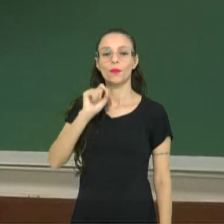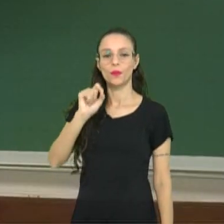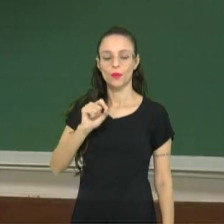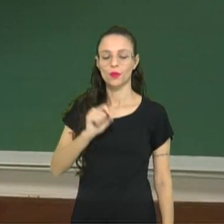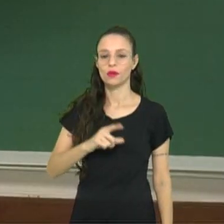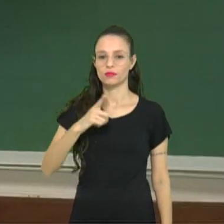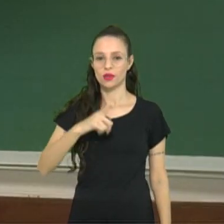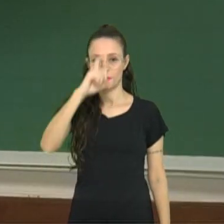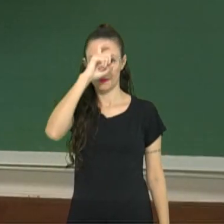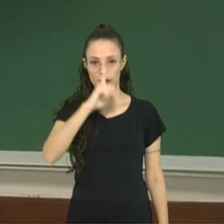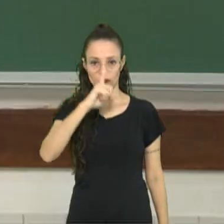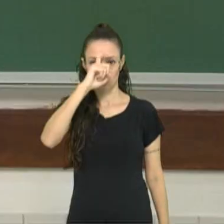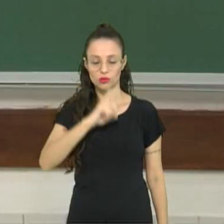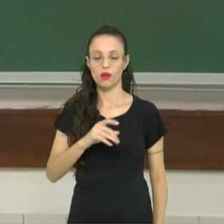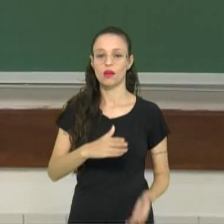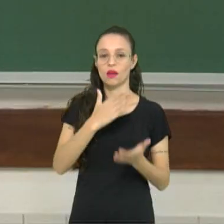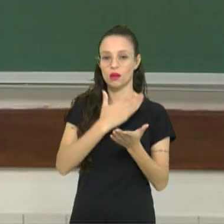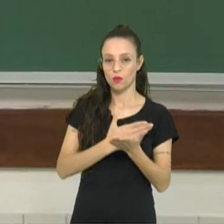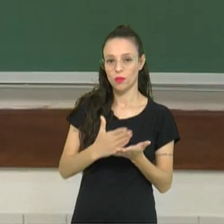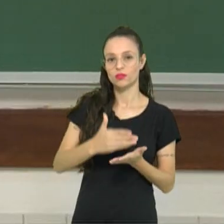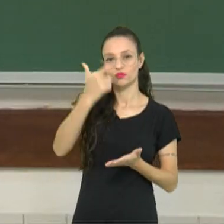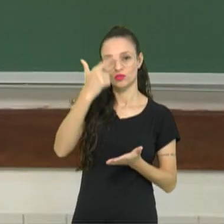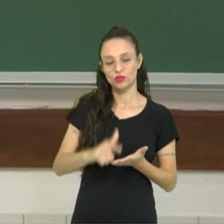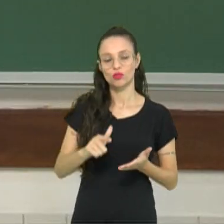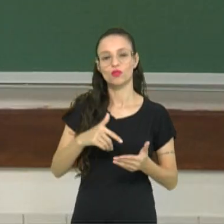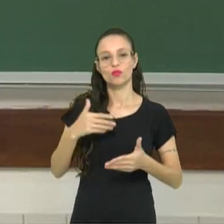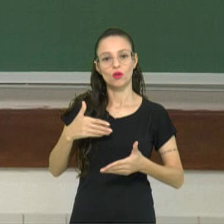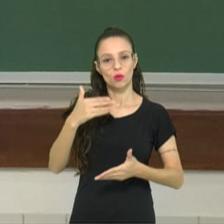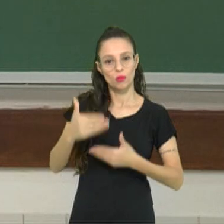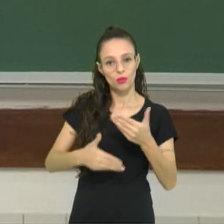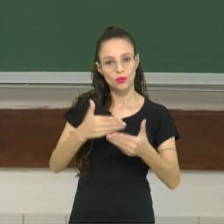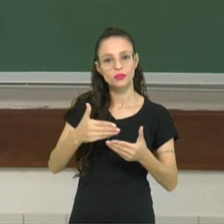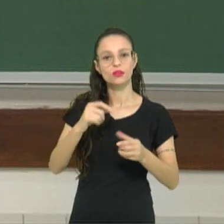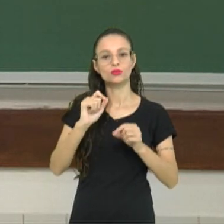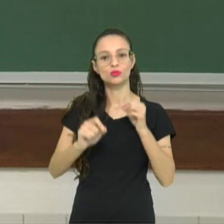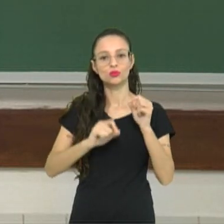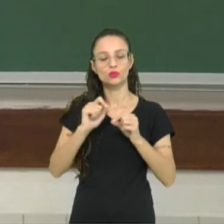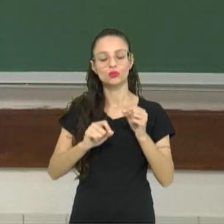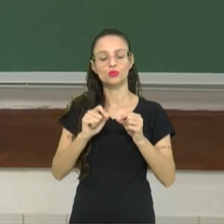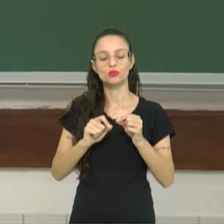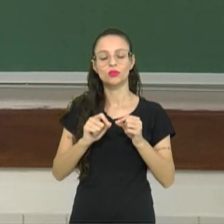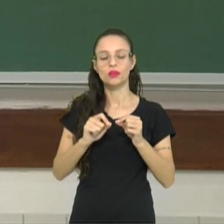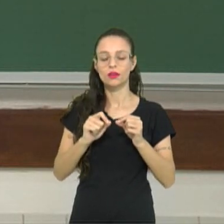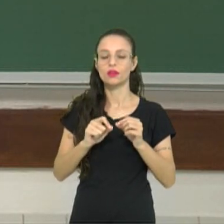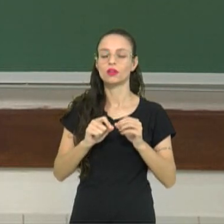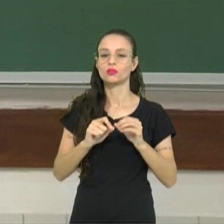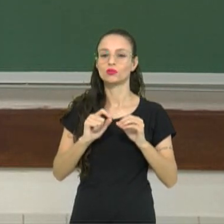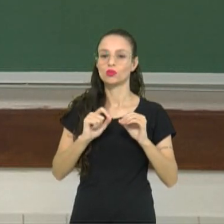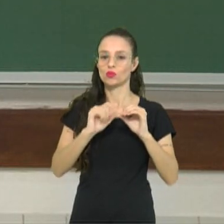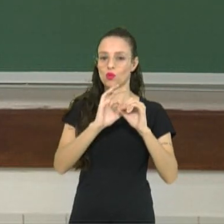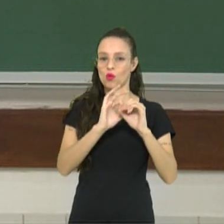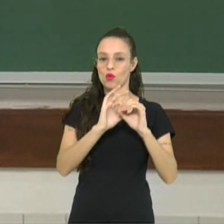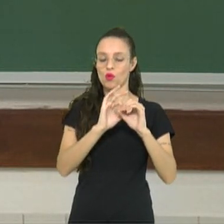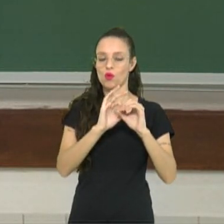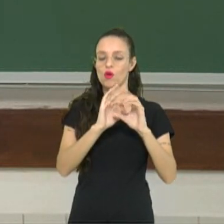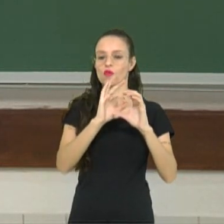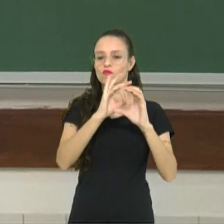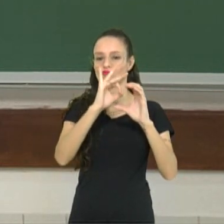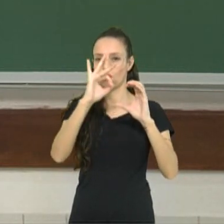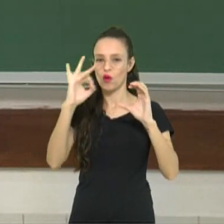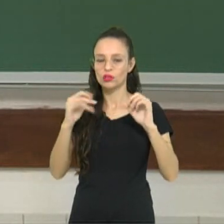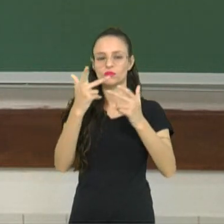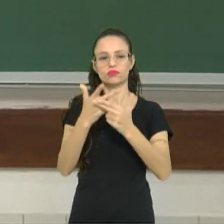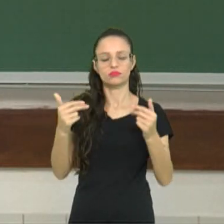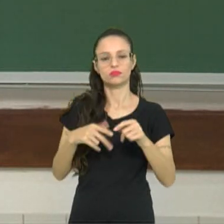Acontece a menstruação e aí começa novamente o processo de formação e amadurecimento do ovócito ali, né, no folículo e tudo